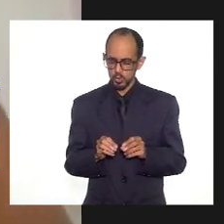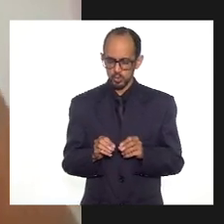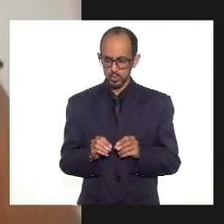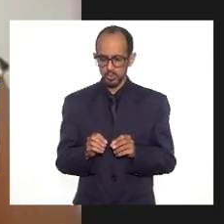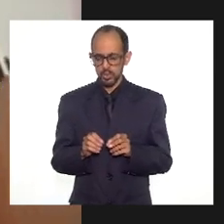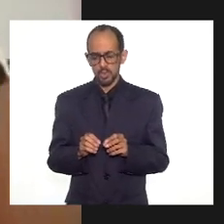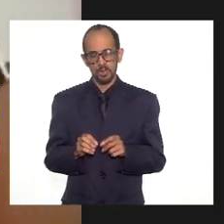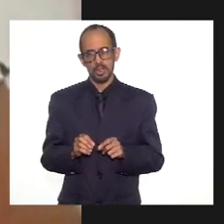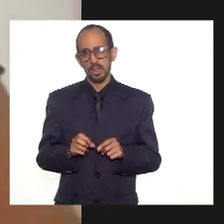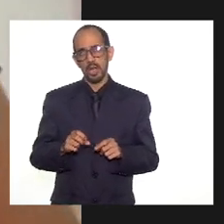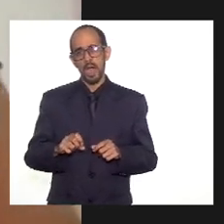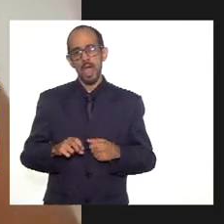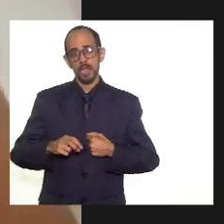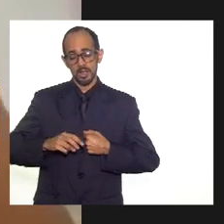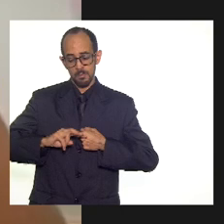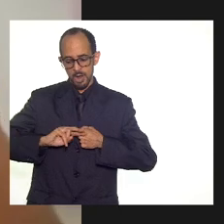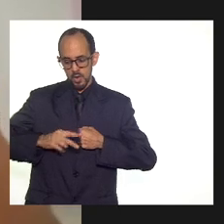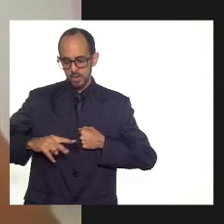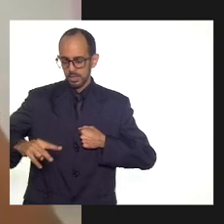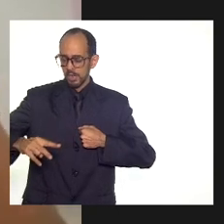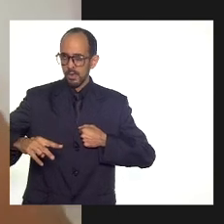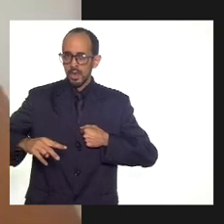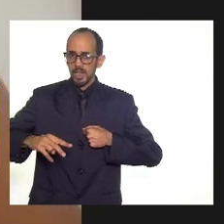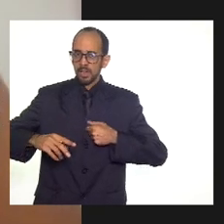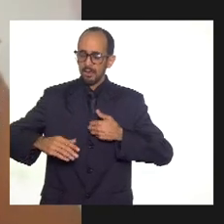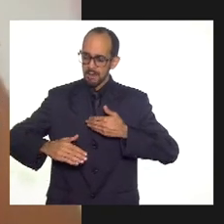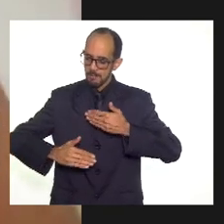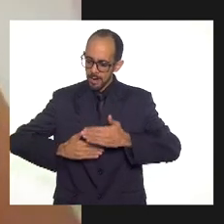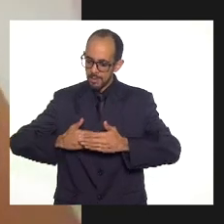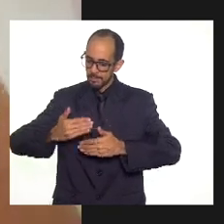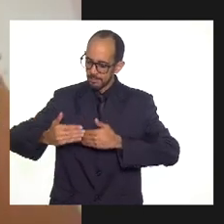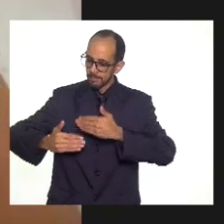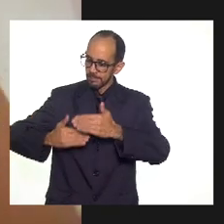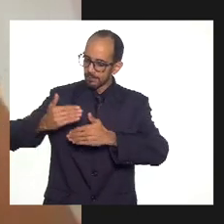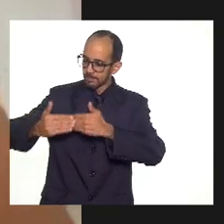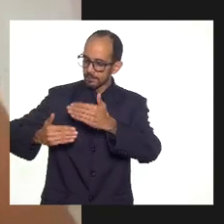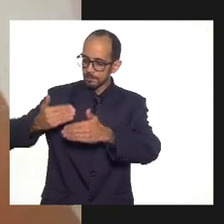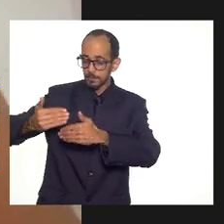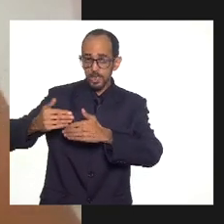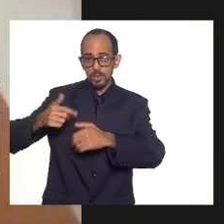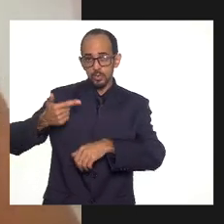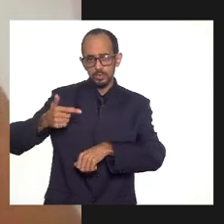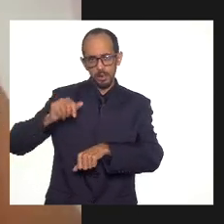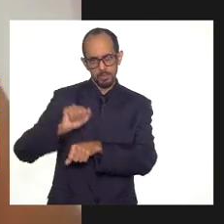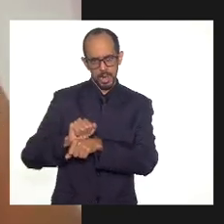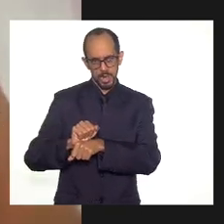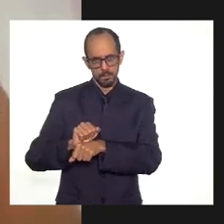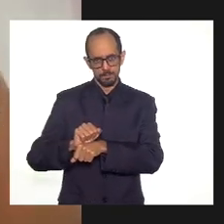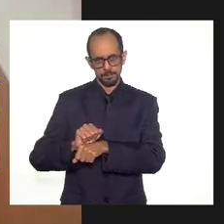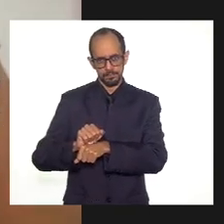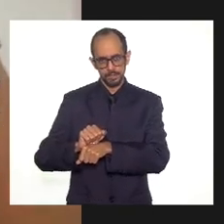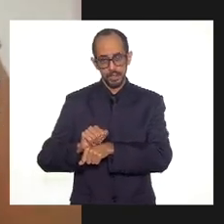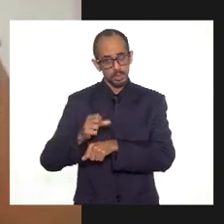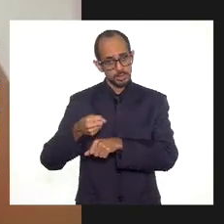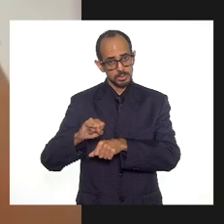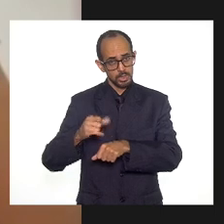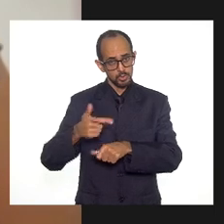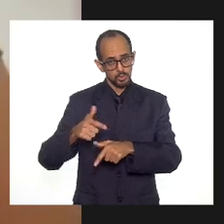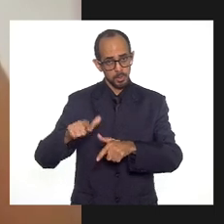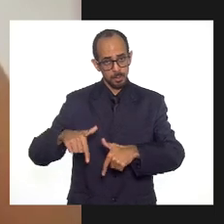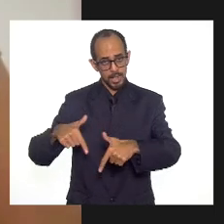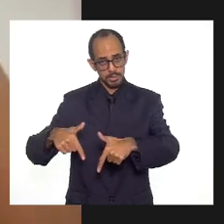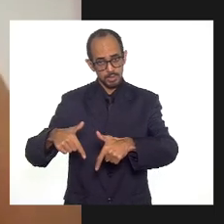que, se não houver uma ação coordenada entre o poder legislativo, entre o poder